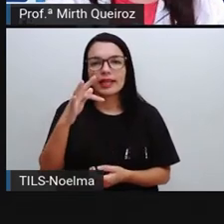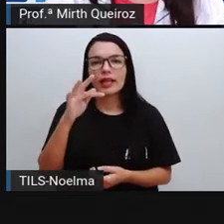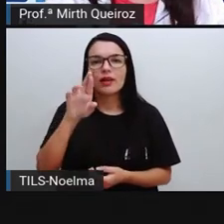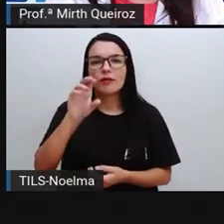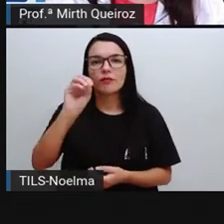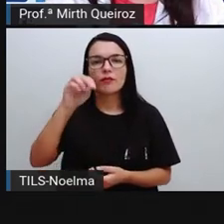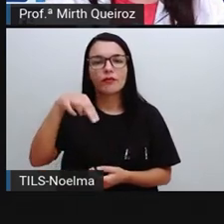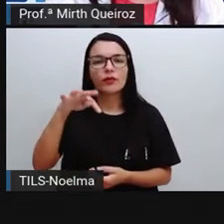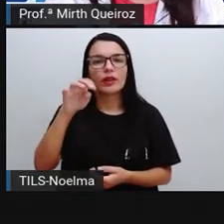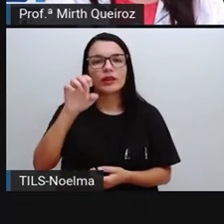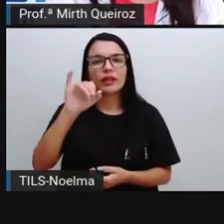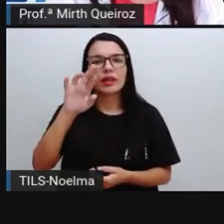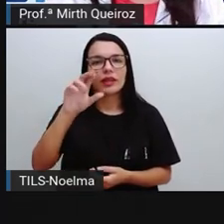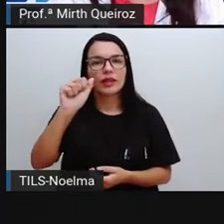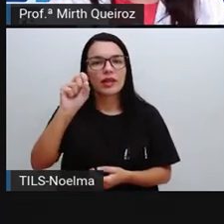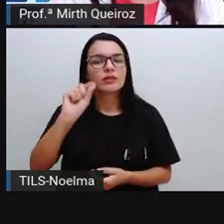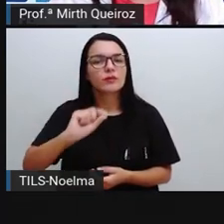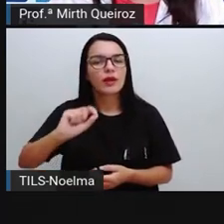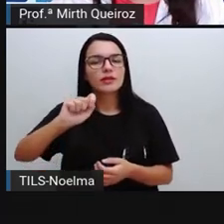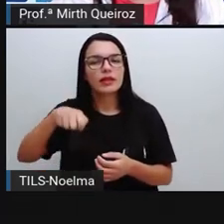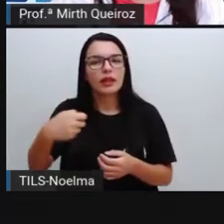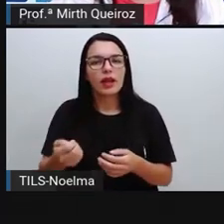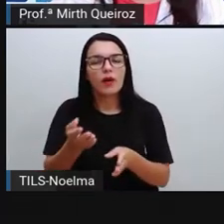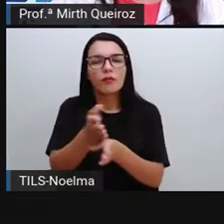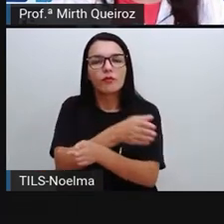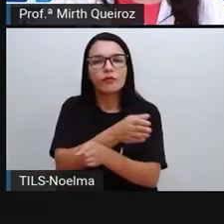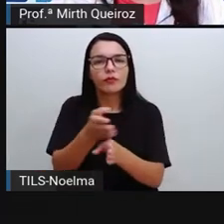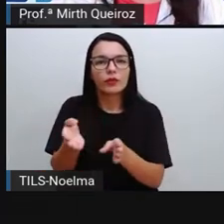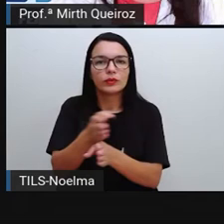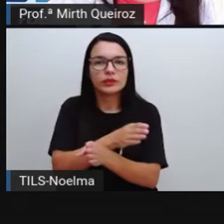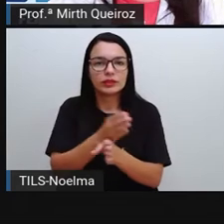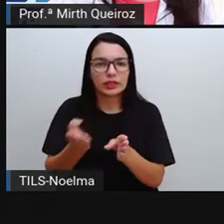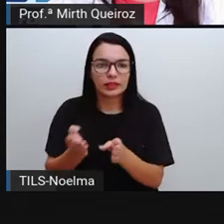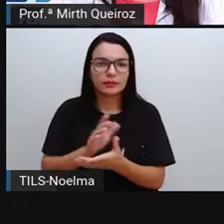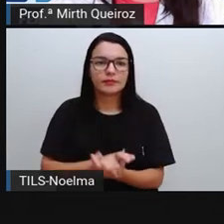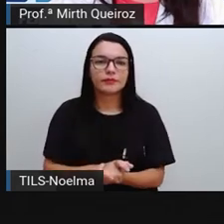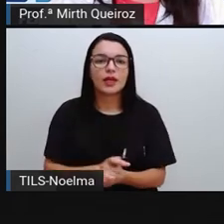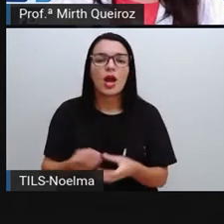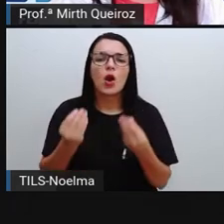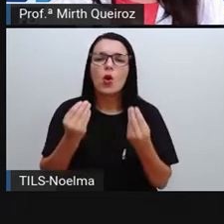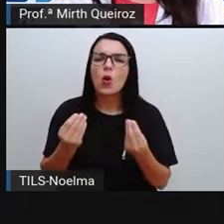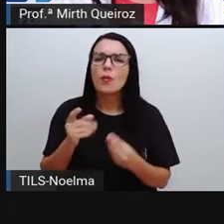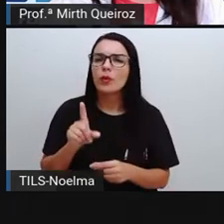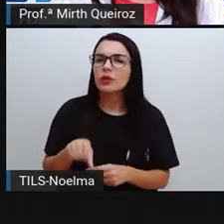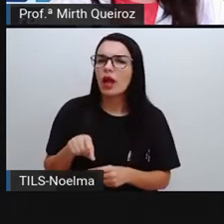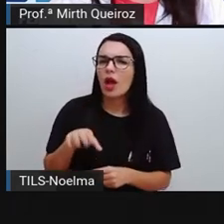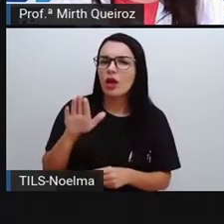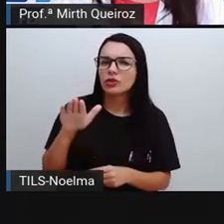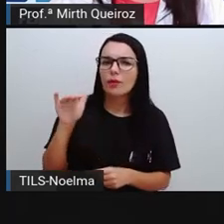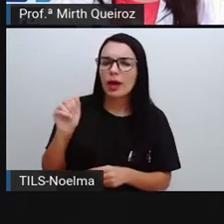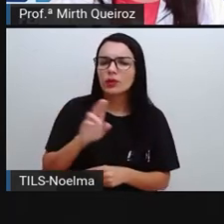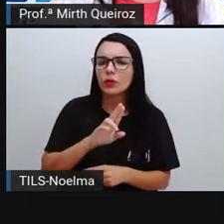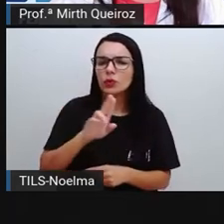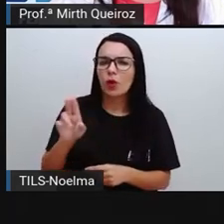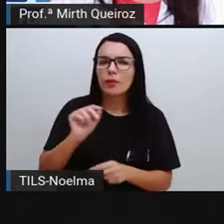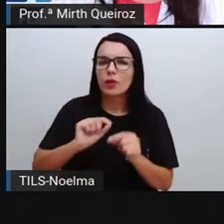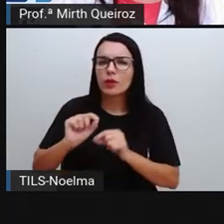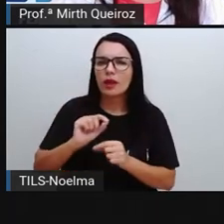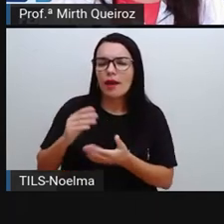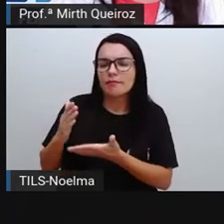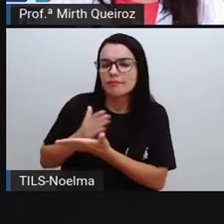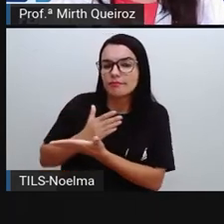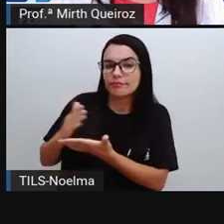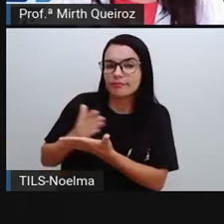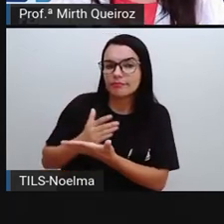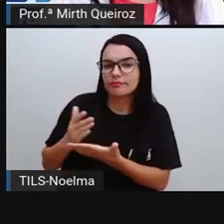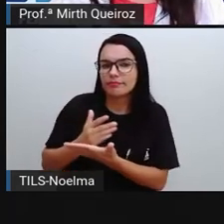Fronteiras, né? Seriam as fronteiras. Como é chamado a delimitação